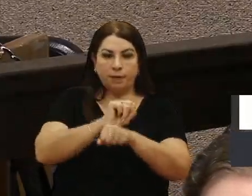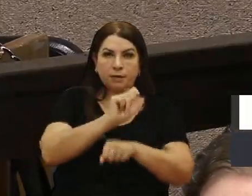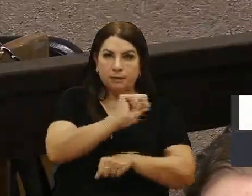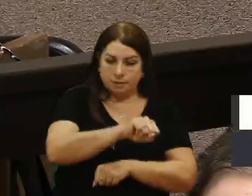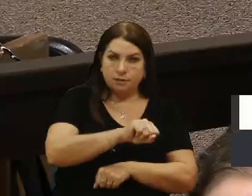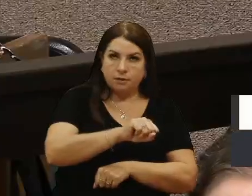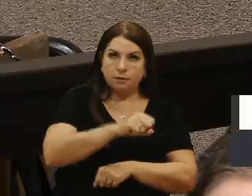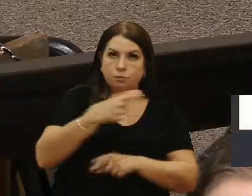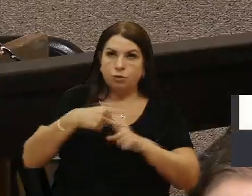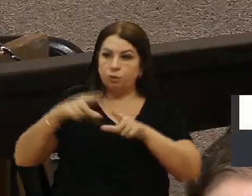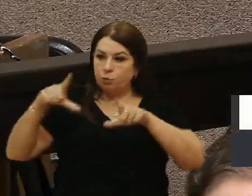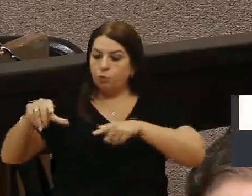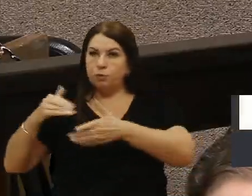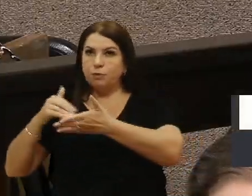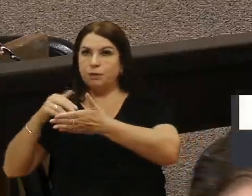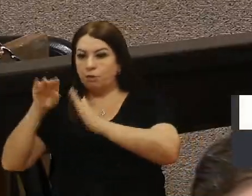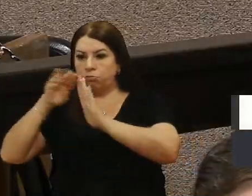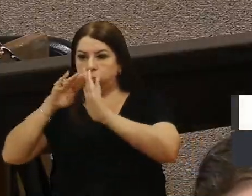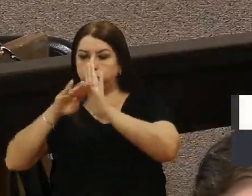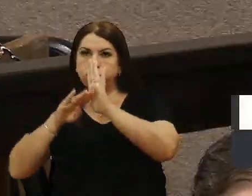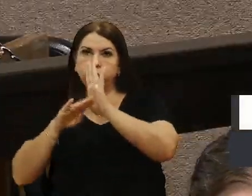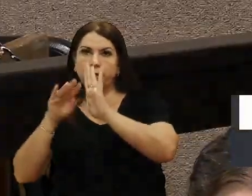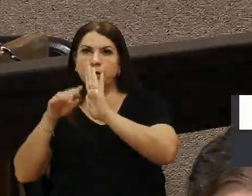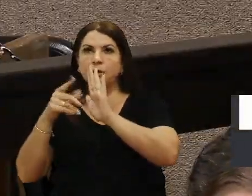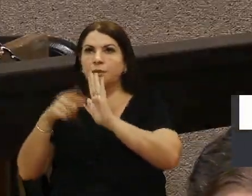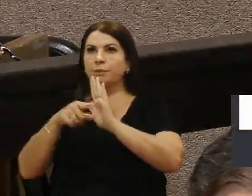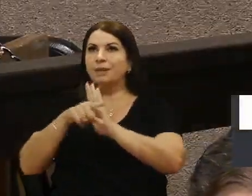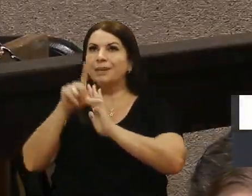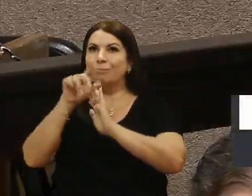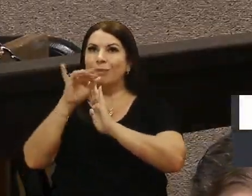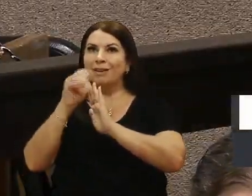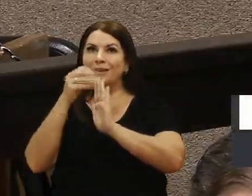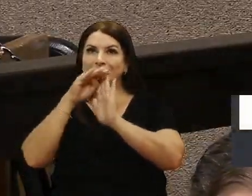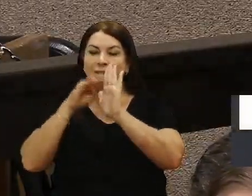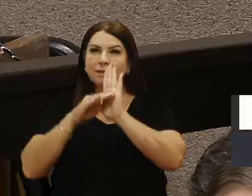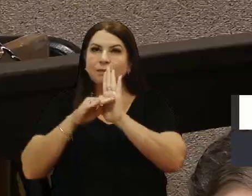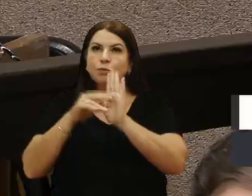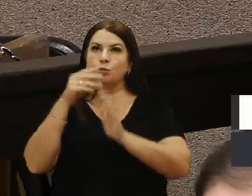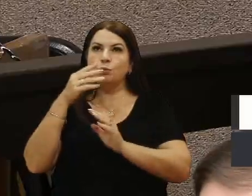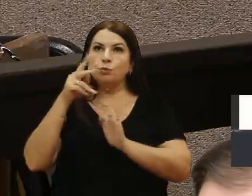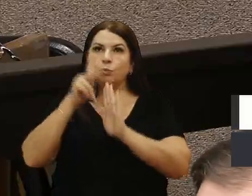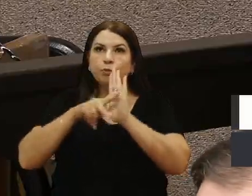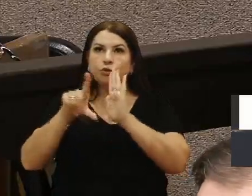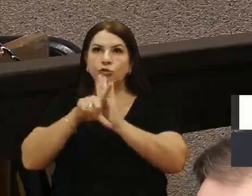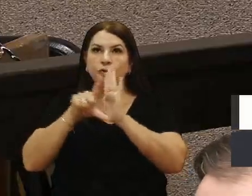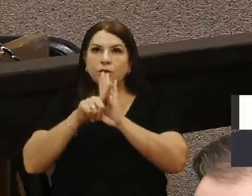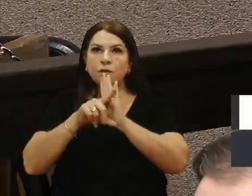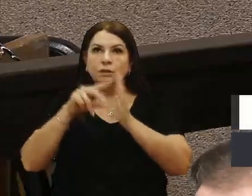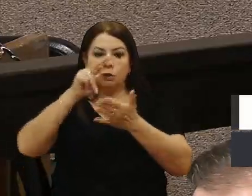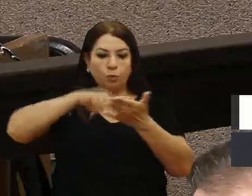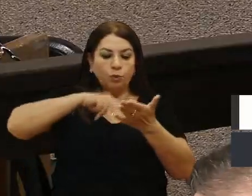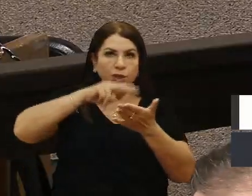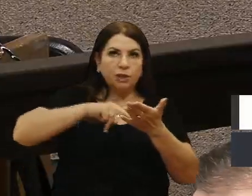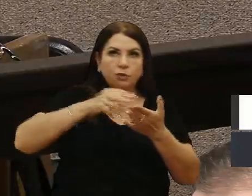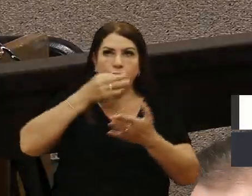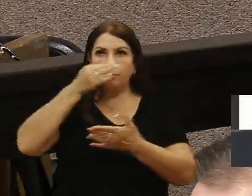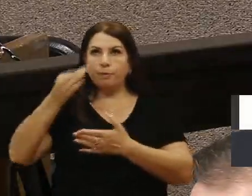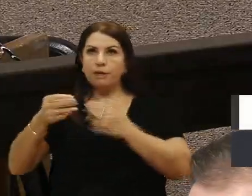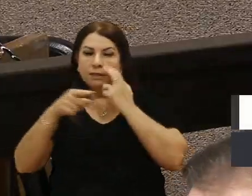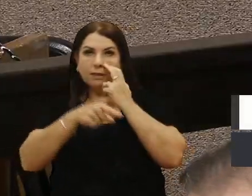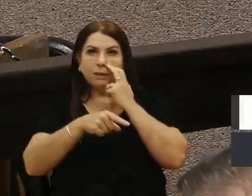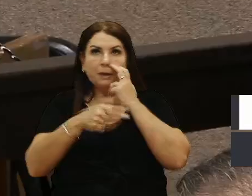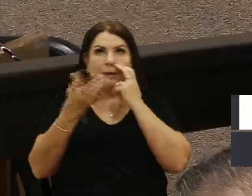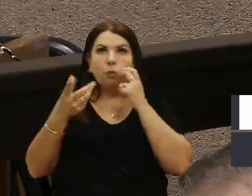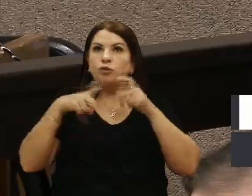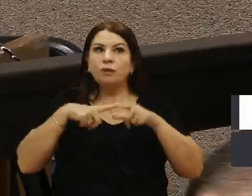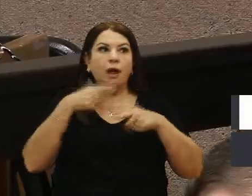Porque eu, no meu gabinete, eu tenho uma listagem de quando eu estava presidente da CCJ, quais projetos eu era relatora e quais que eu tinha que dar o parecer e onde